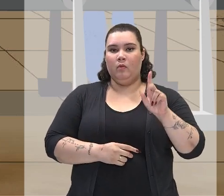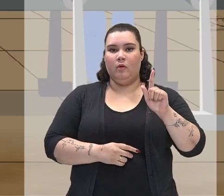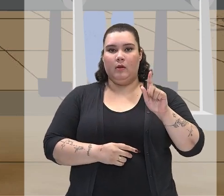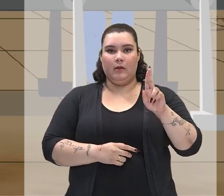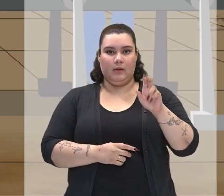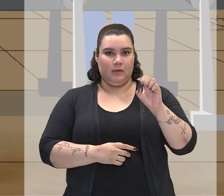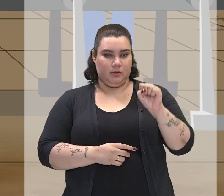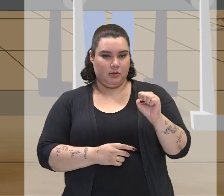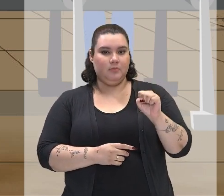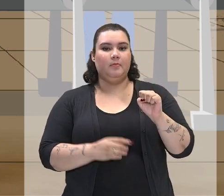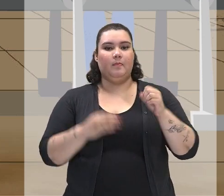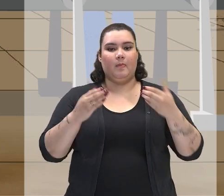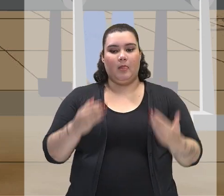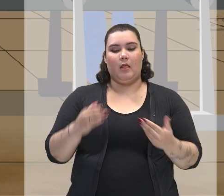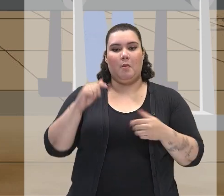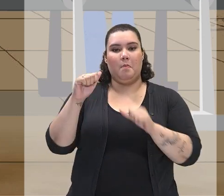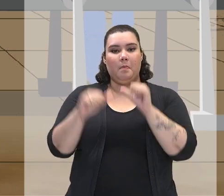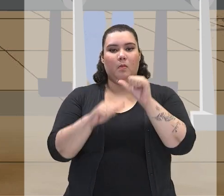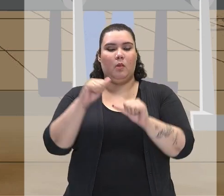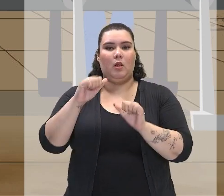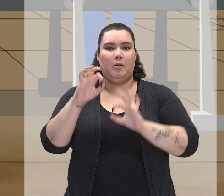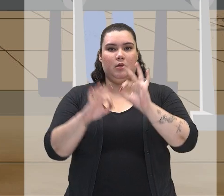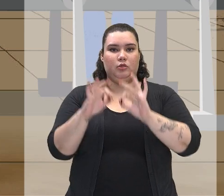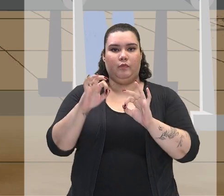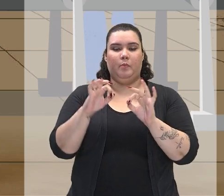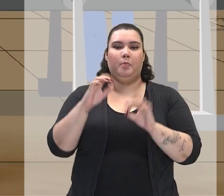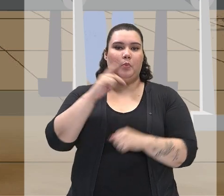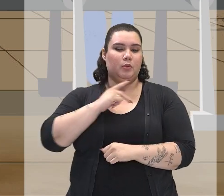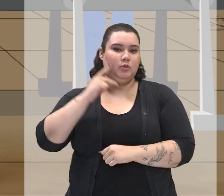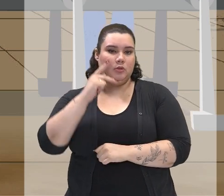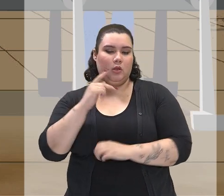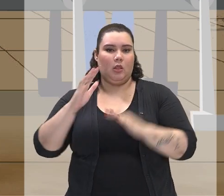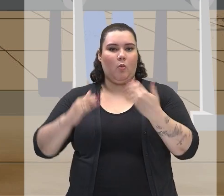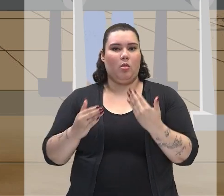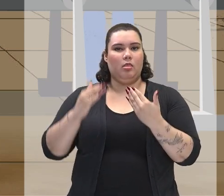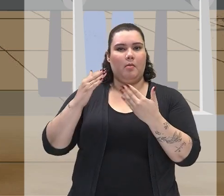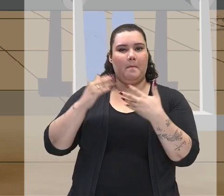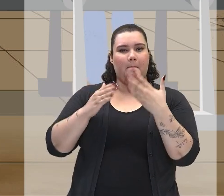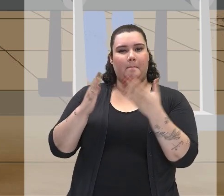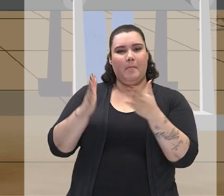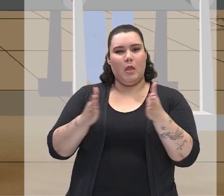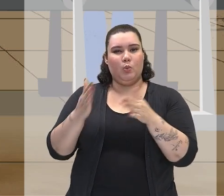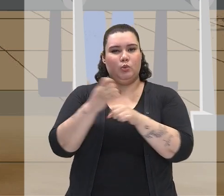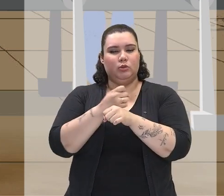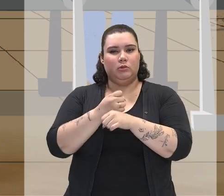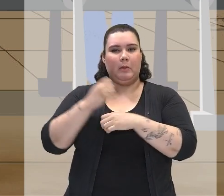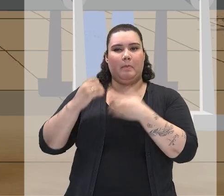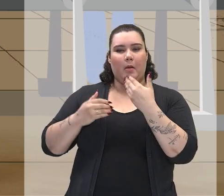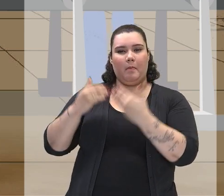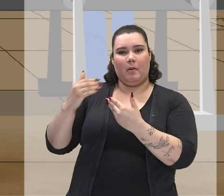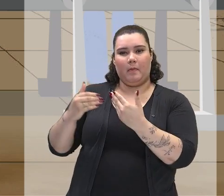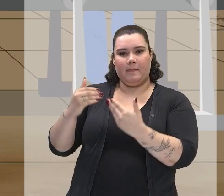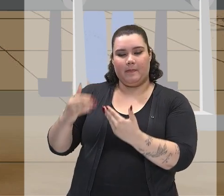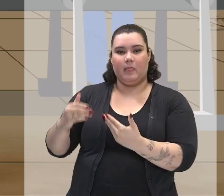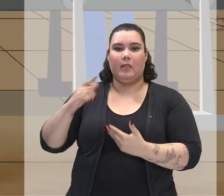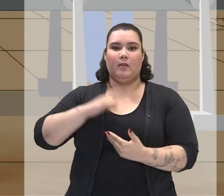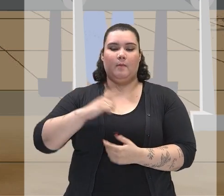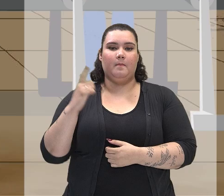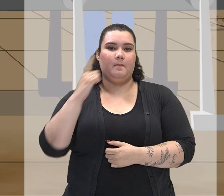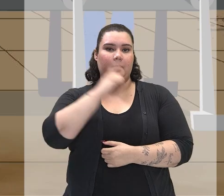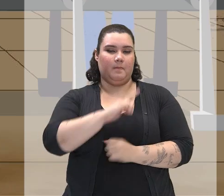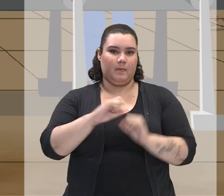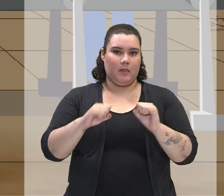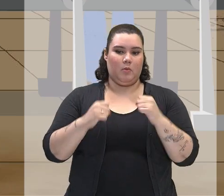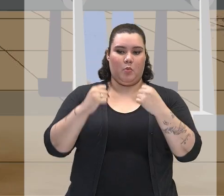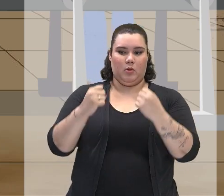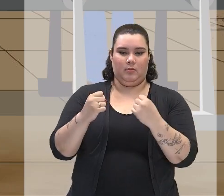de transformação política, fazendo com que, ao longo do tempo, ela ganhasse mais e mais poder em suas mãos,